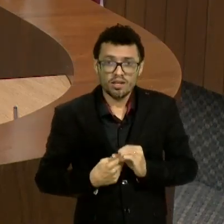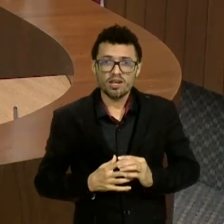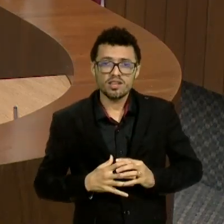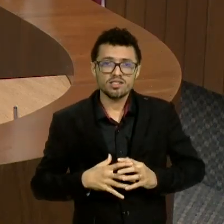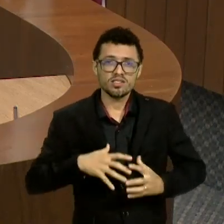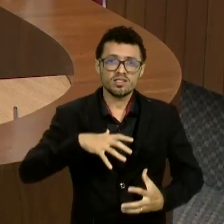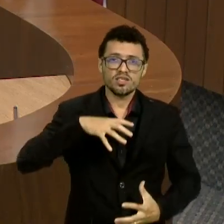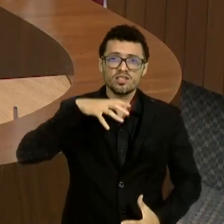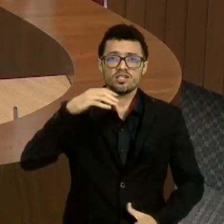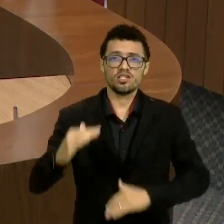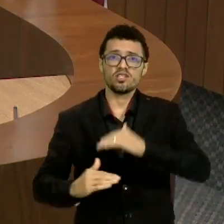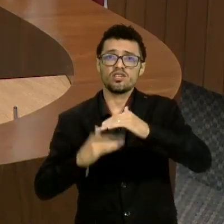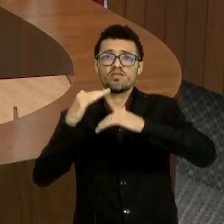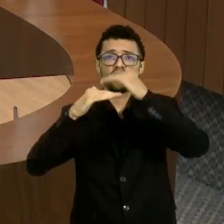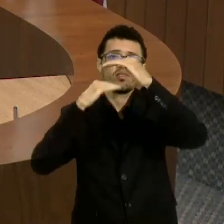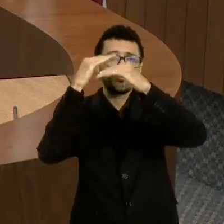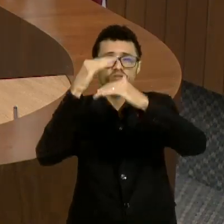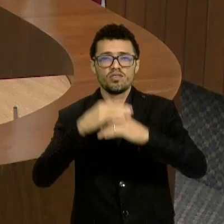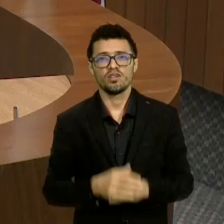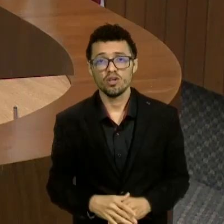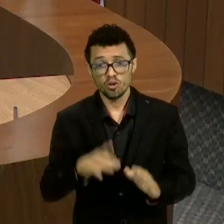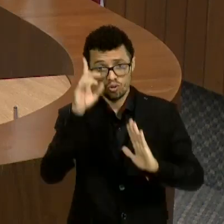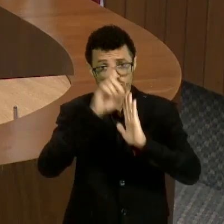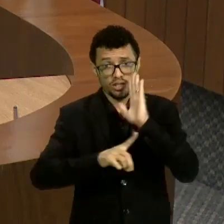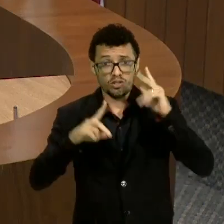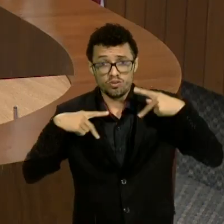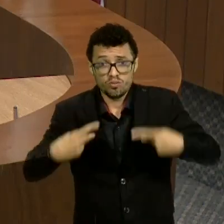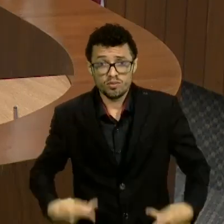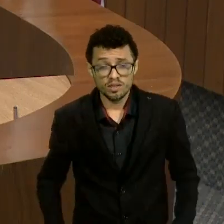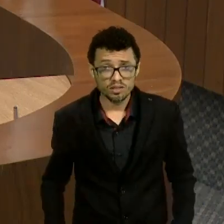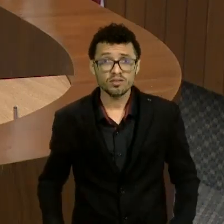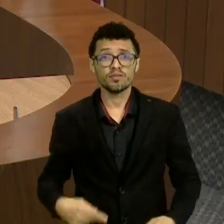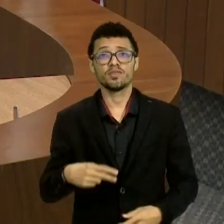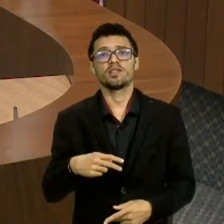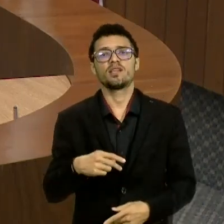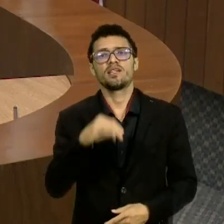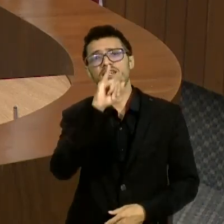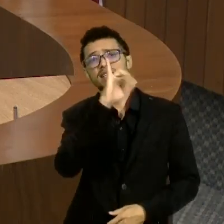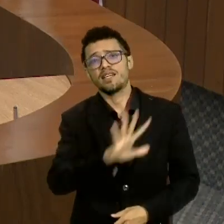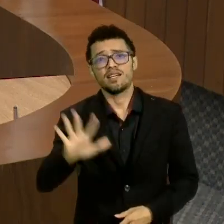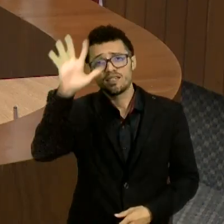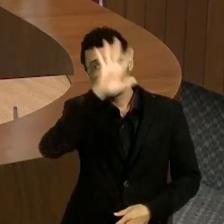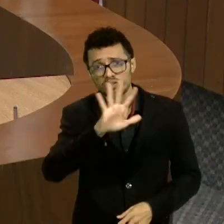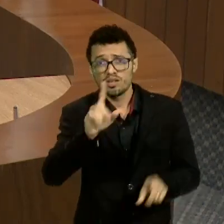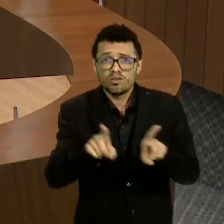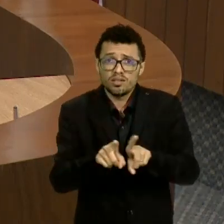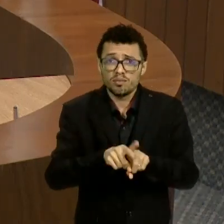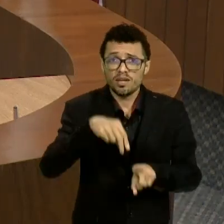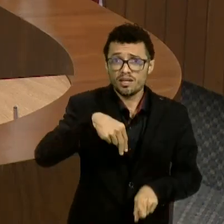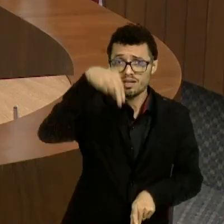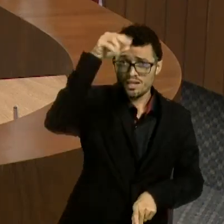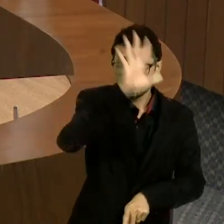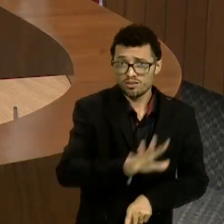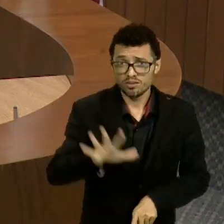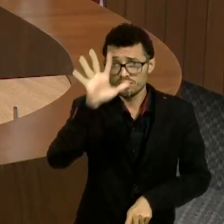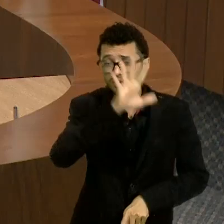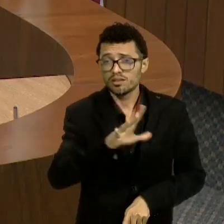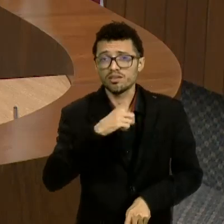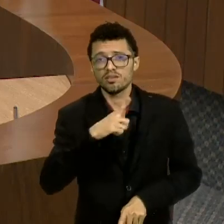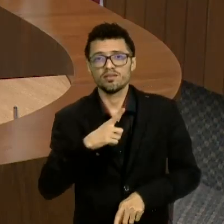internacional e nacional reforça a proteção do direito à Vida como princípio fundamental dos